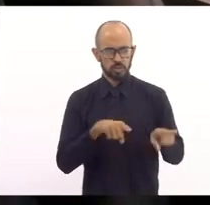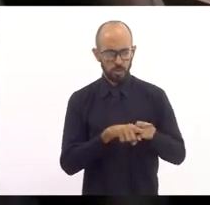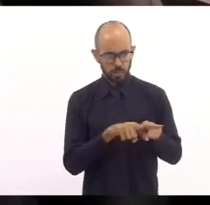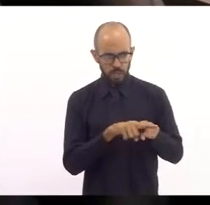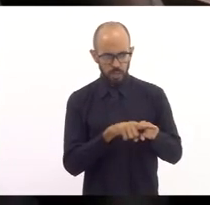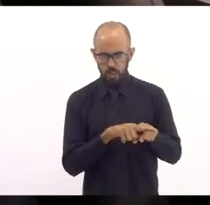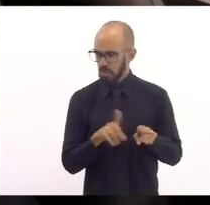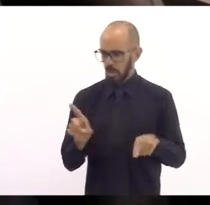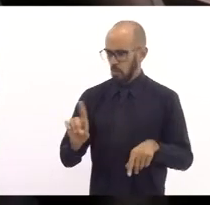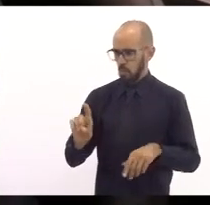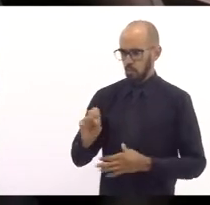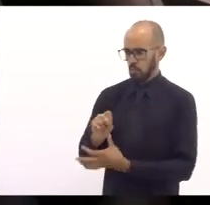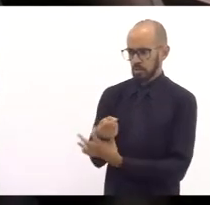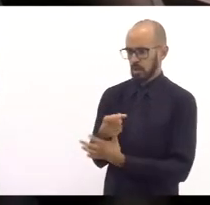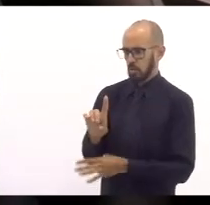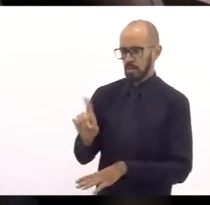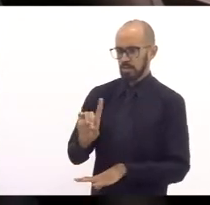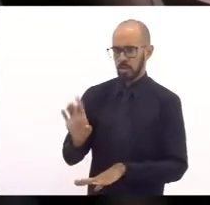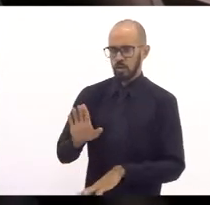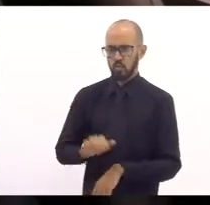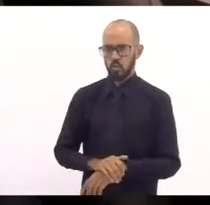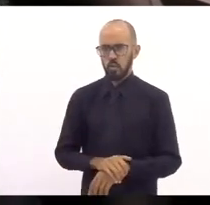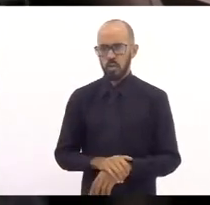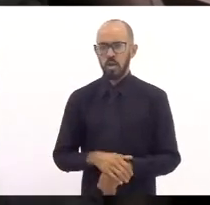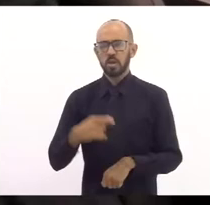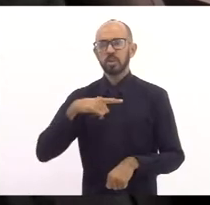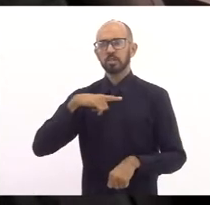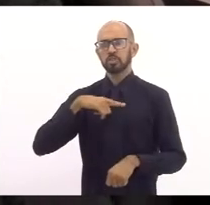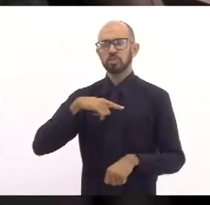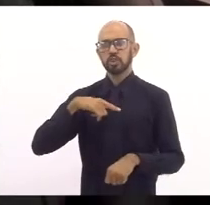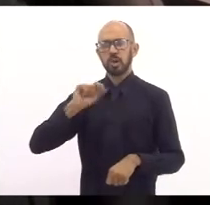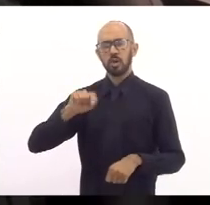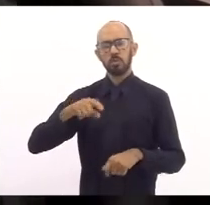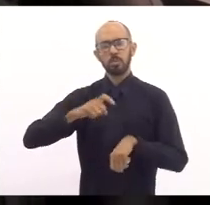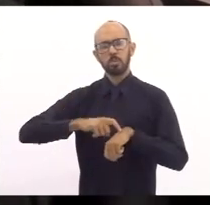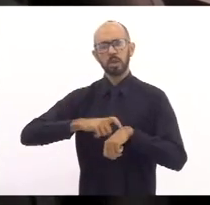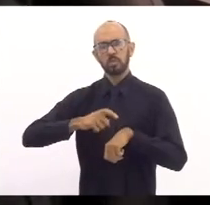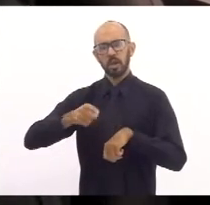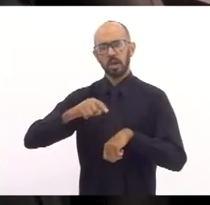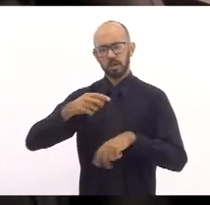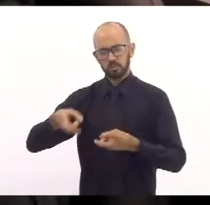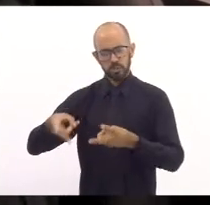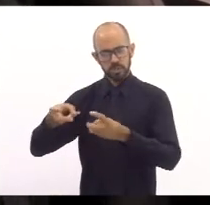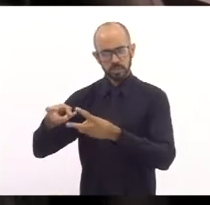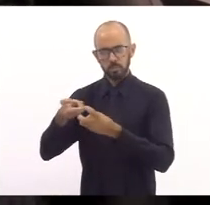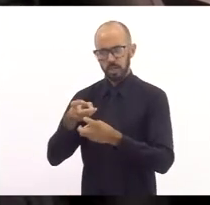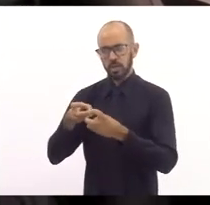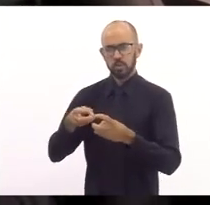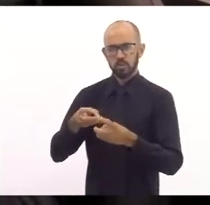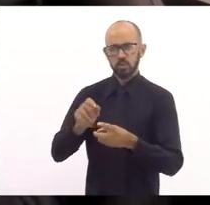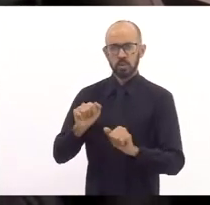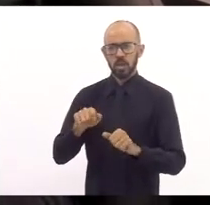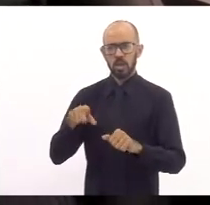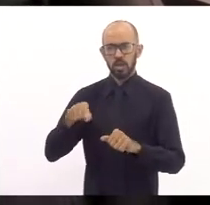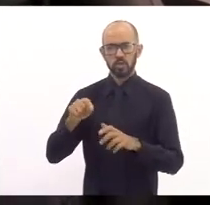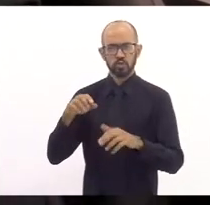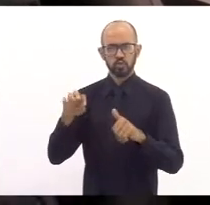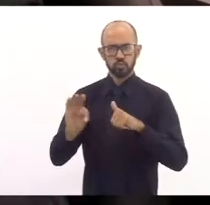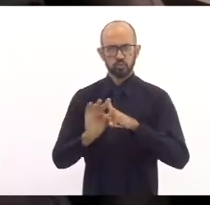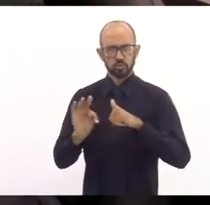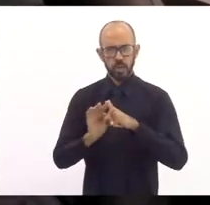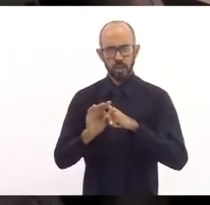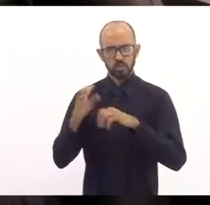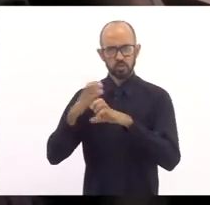aí porque a função ali, nessa diligência, era, ao fazer o trajeto identificando os pontos, uns técnicos de engenharia